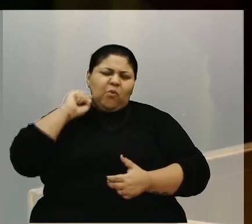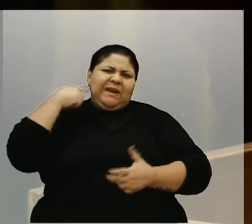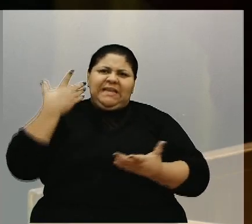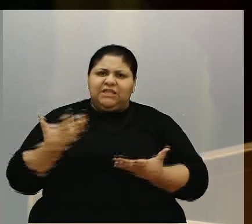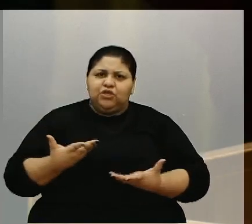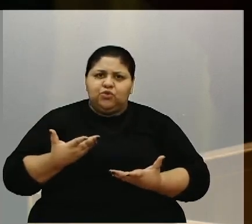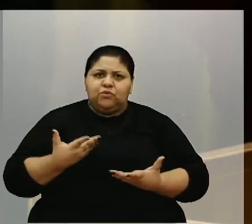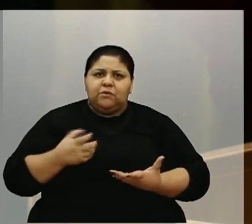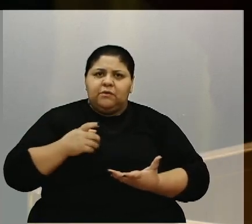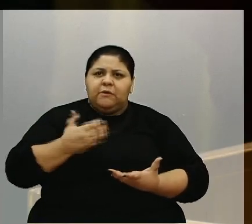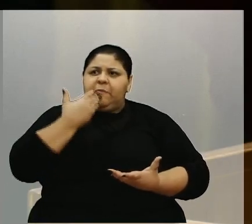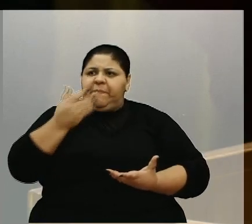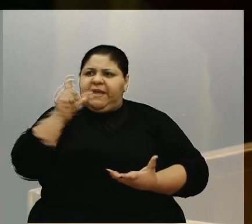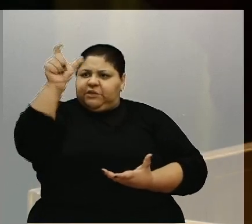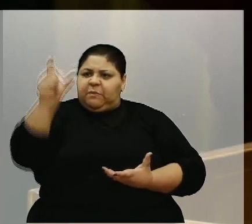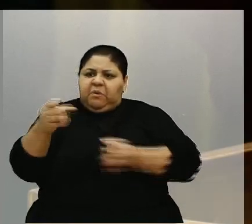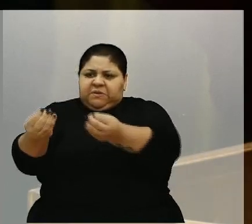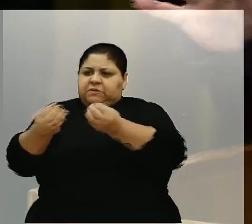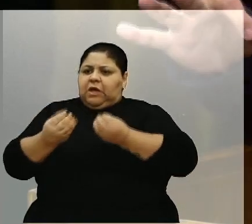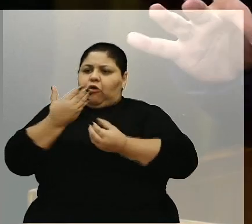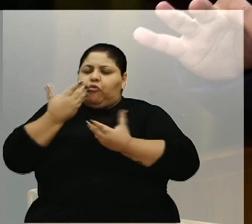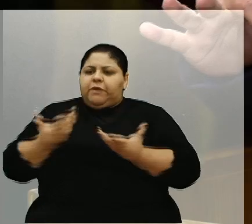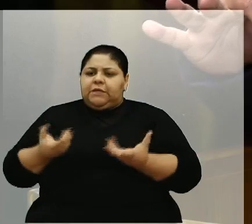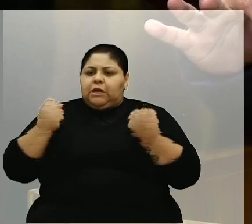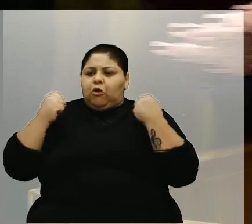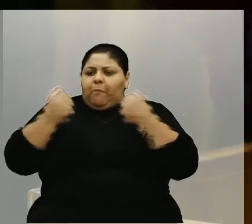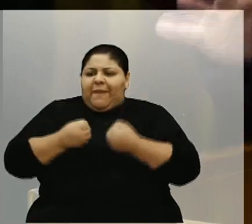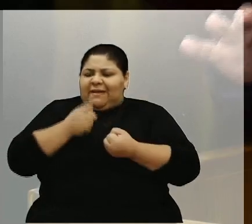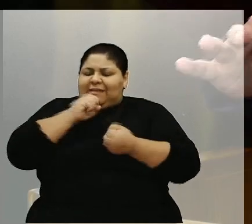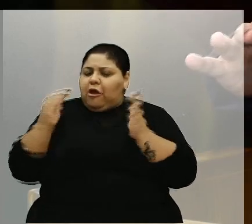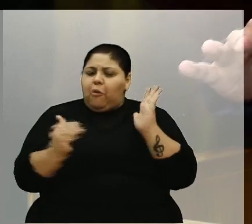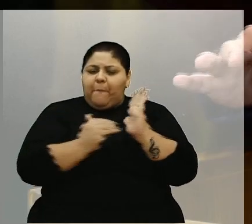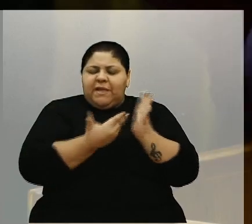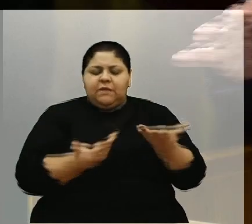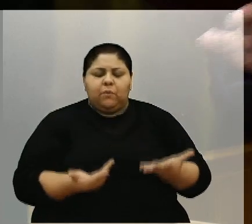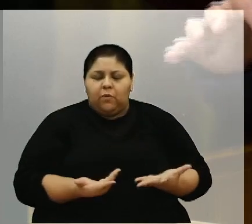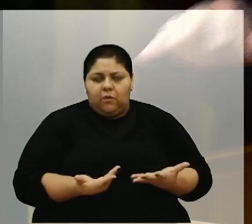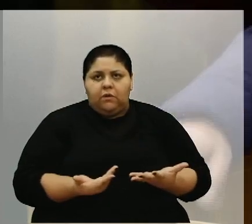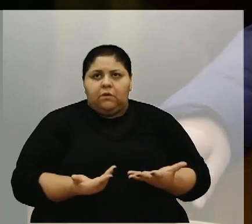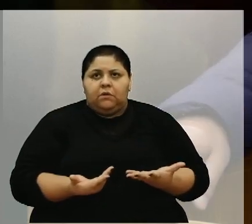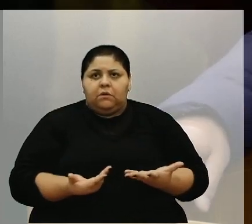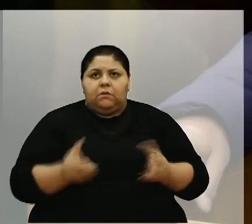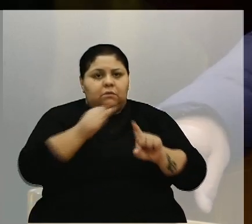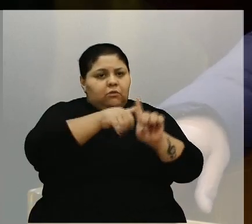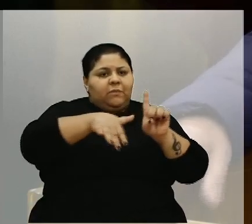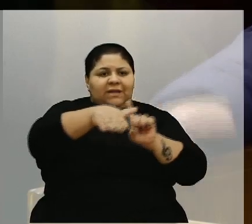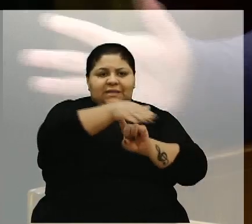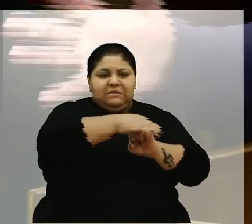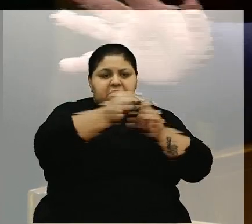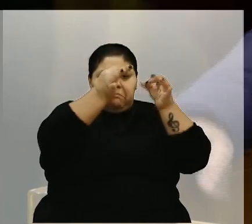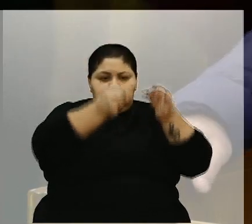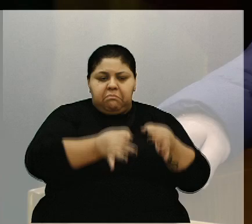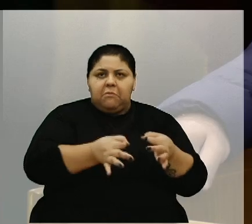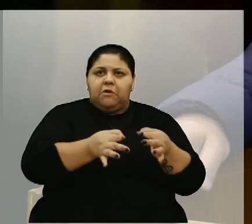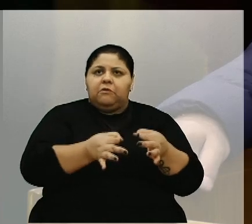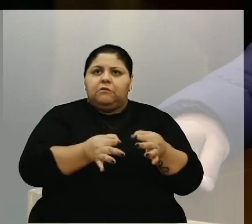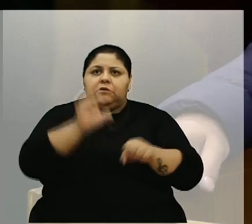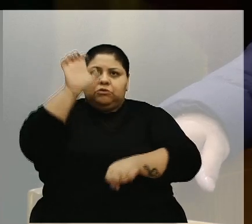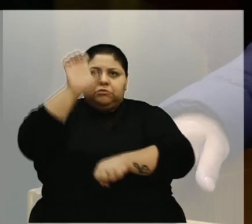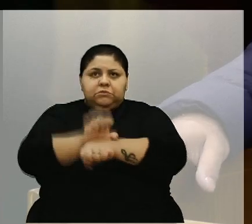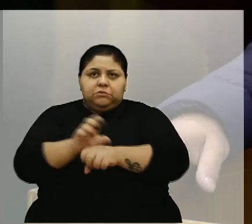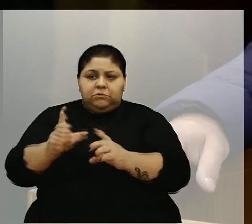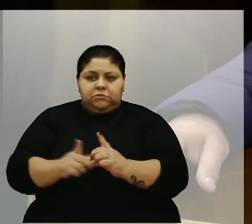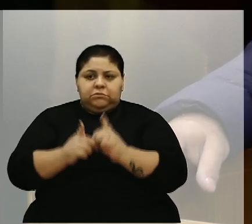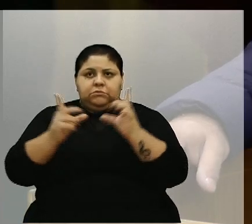comida, não dá coberta, que é o mínimo da humanidade numa sociedade civilizada e de um Estado democrático